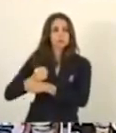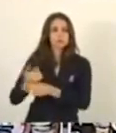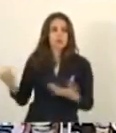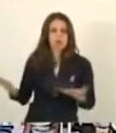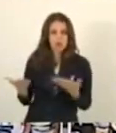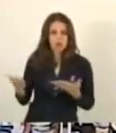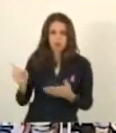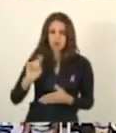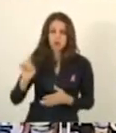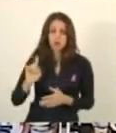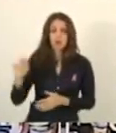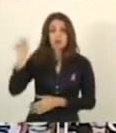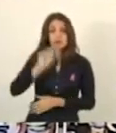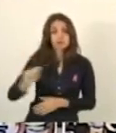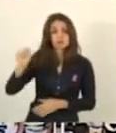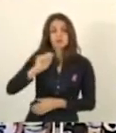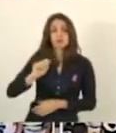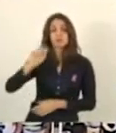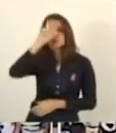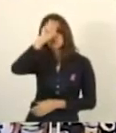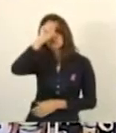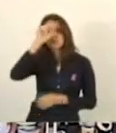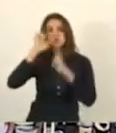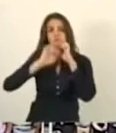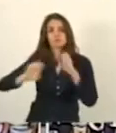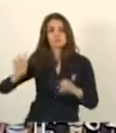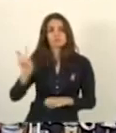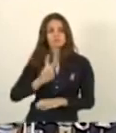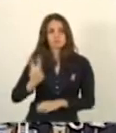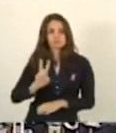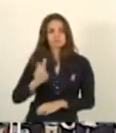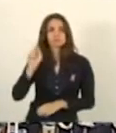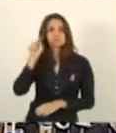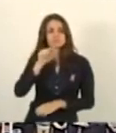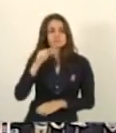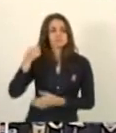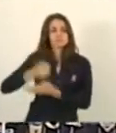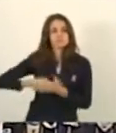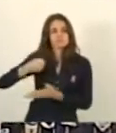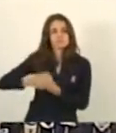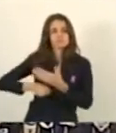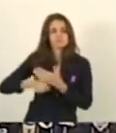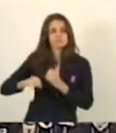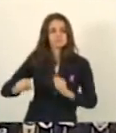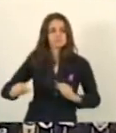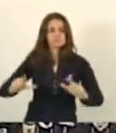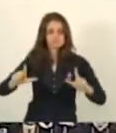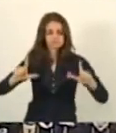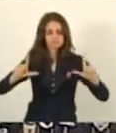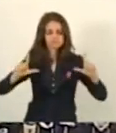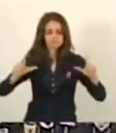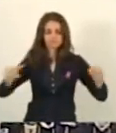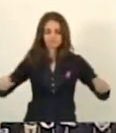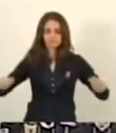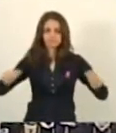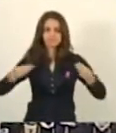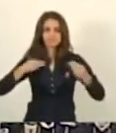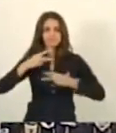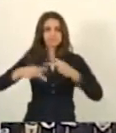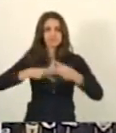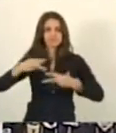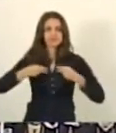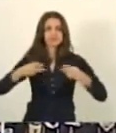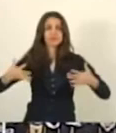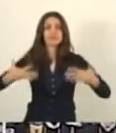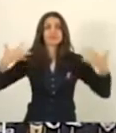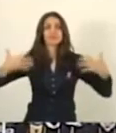agora que a gente vem trabalhando, há muitos anos nós fazemos essa luta, e eu recebi isso com muita alegria e